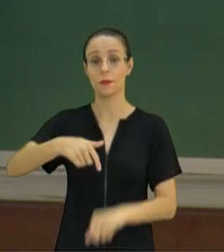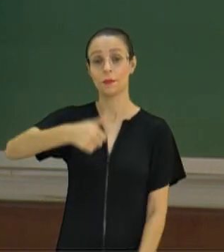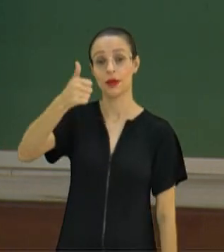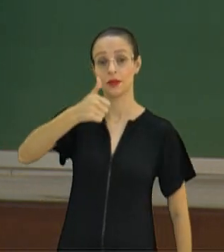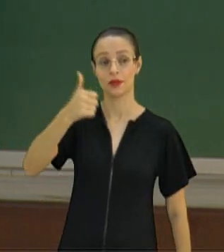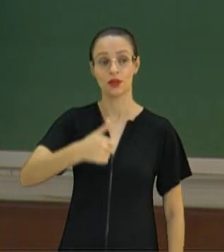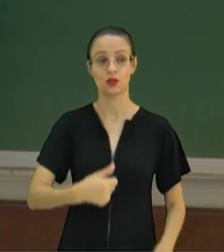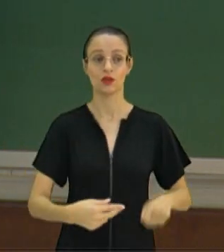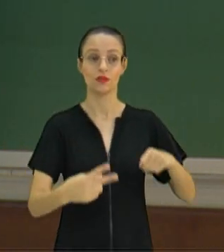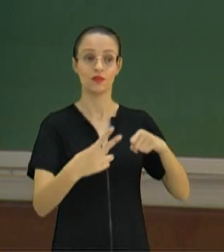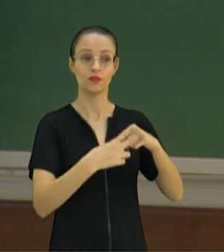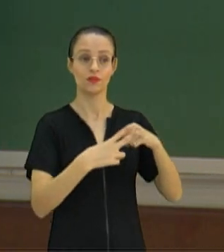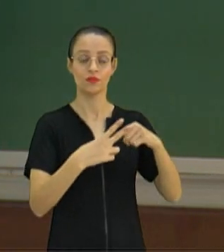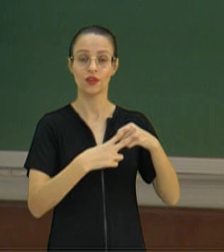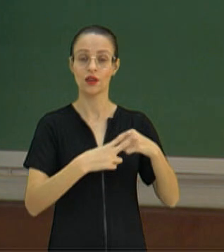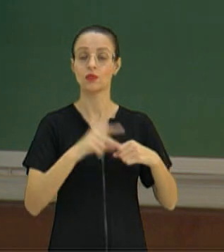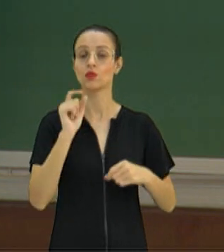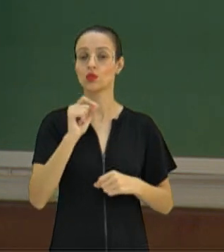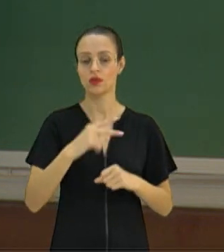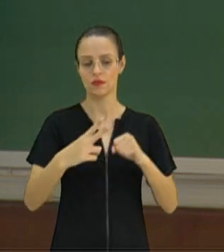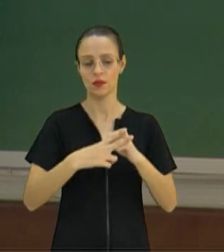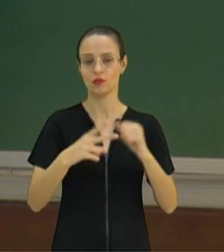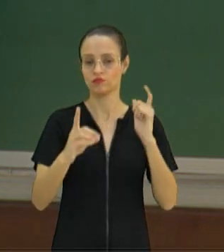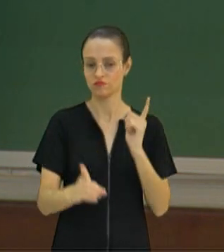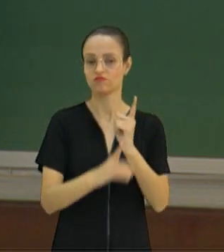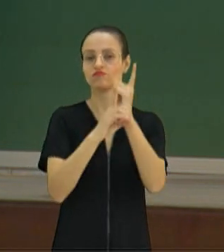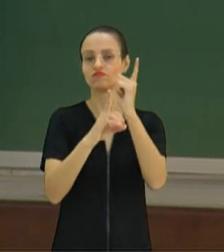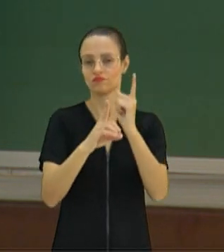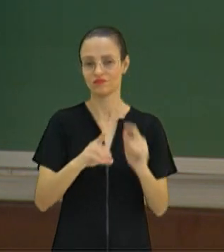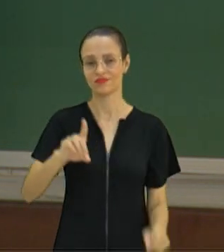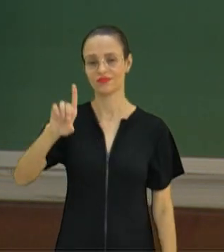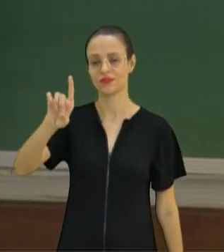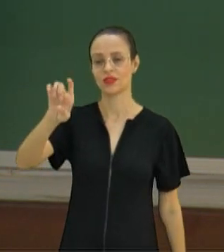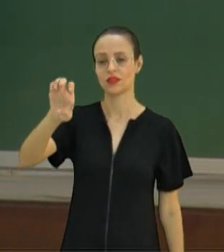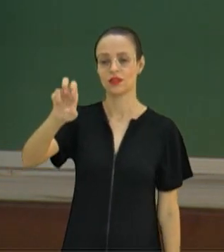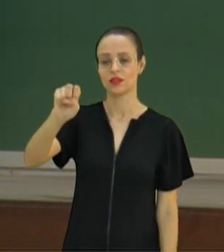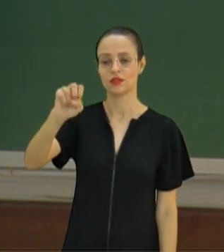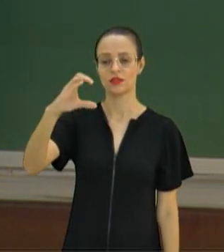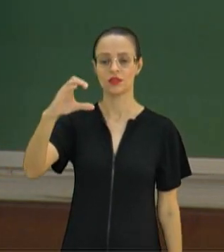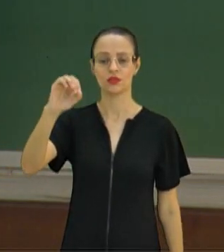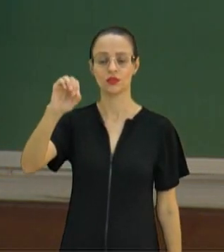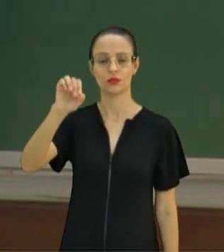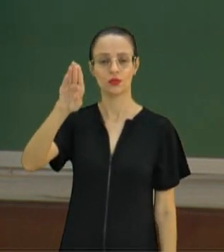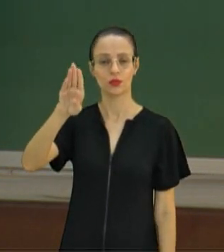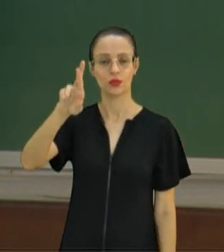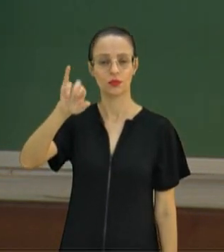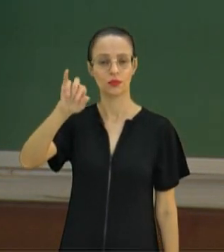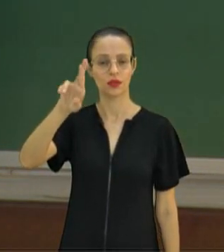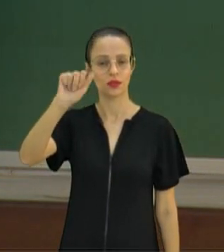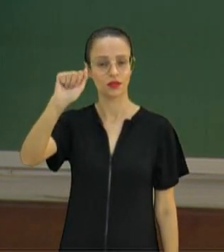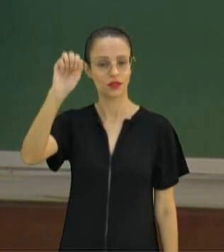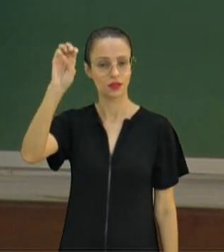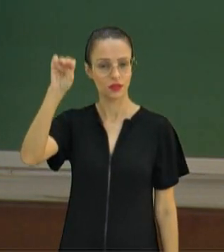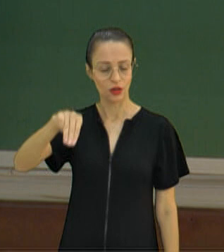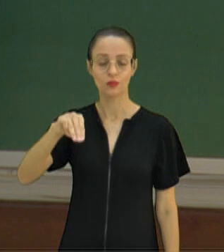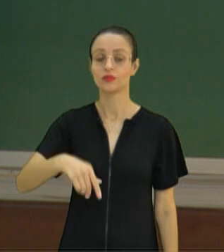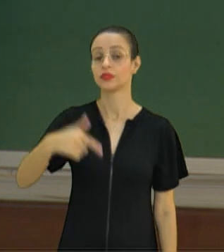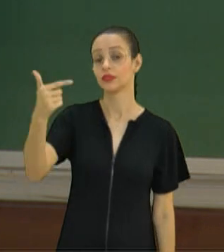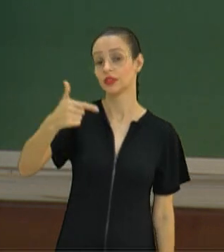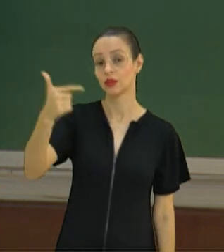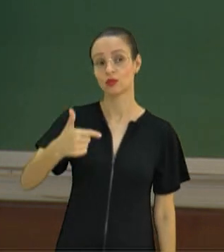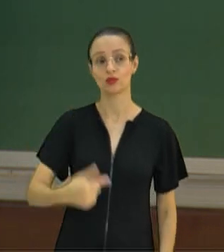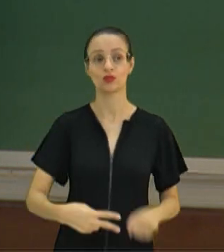forma verbal é o verbo descobrir. Nós temos aqui ele na conjugação descobriram. E o segundo é o verbo